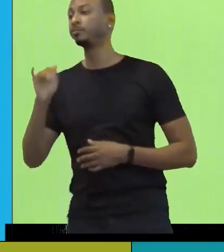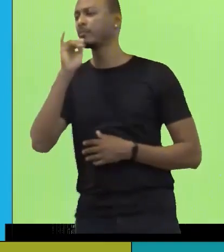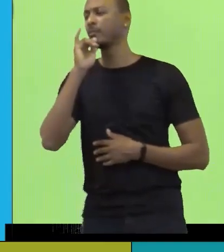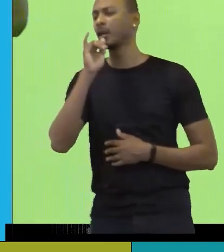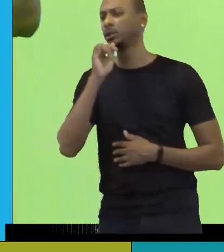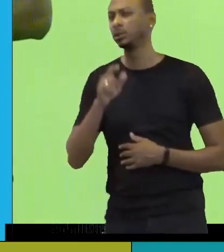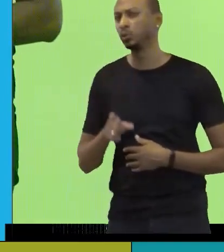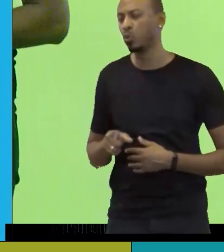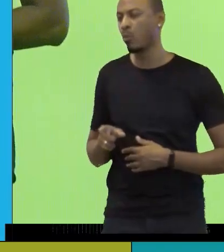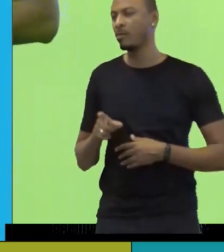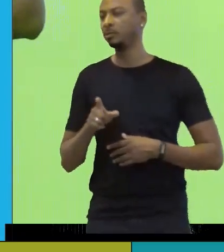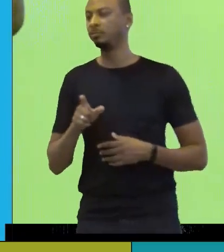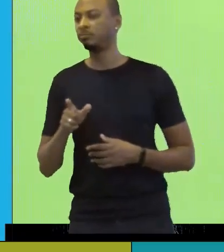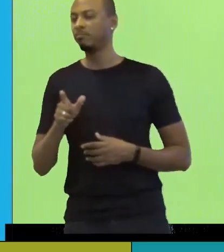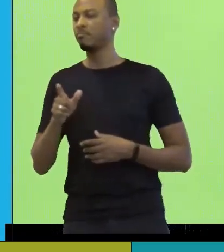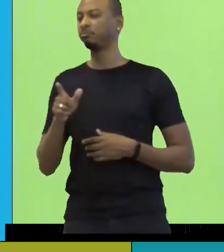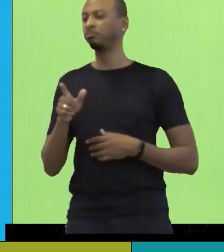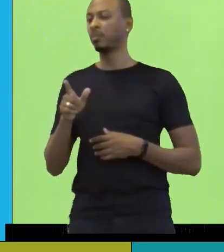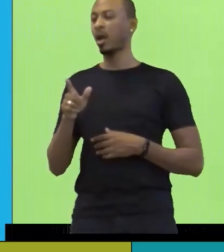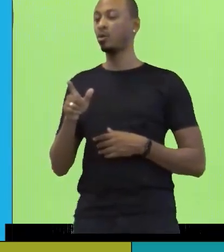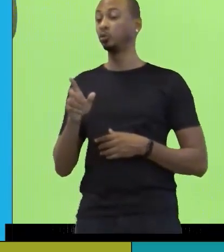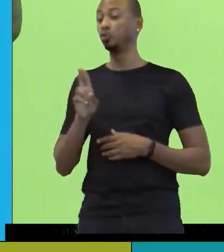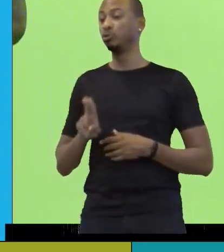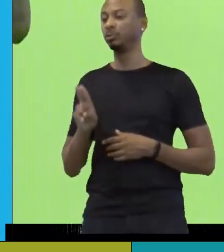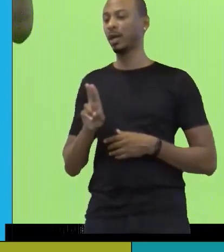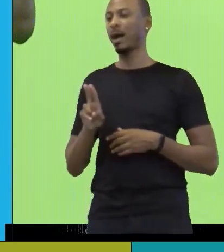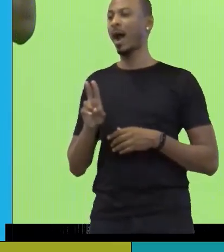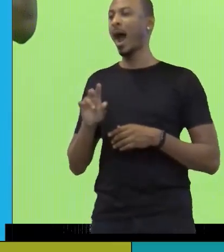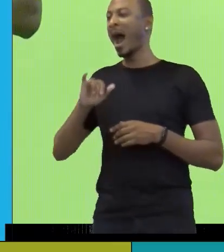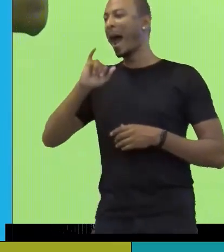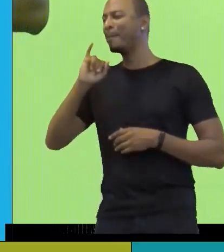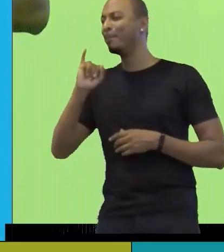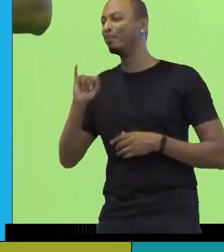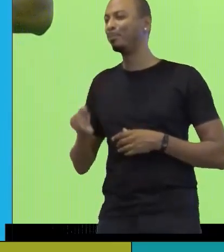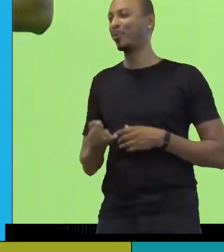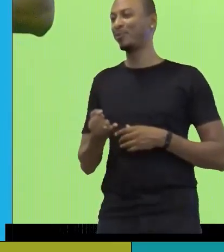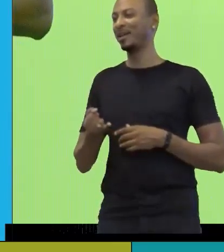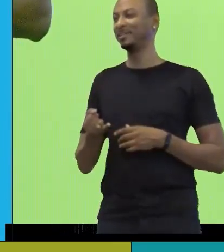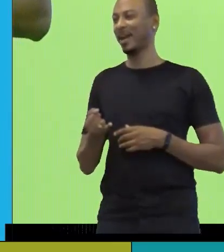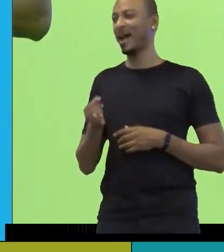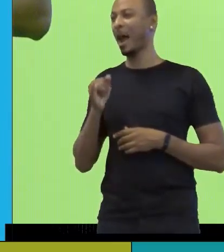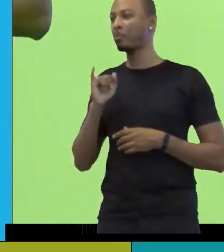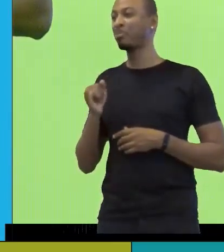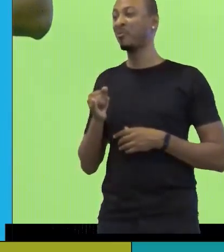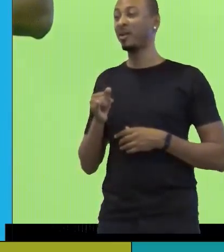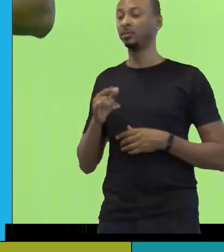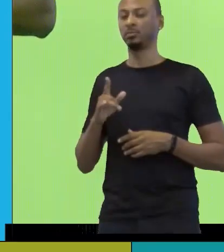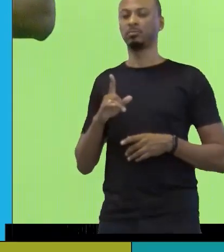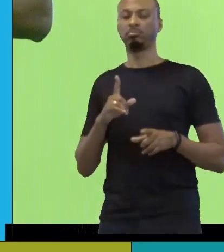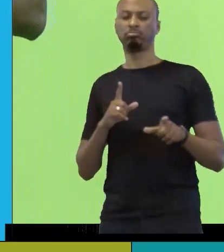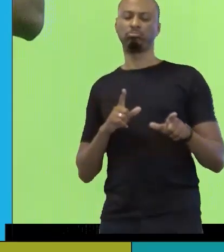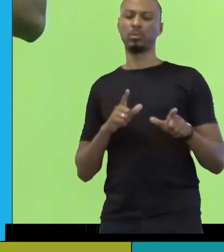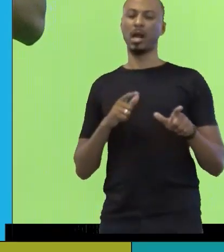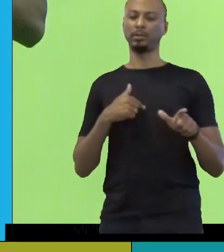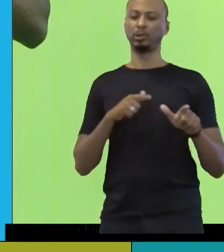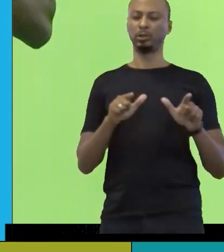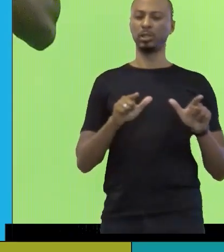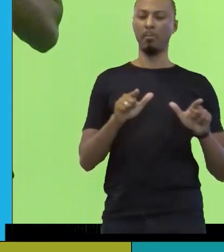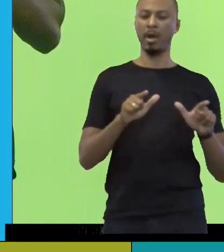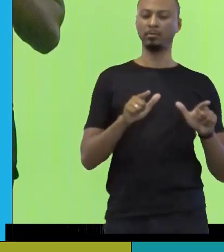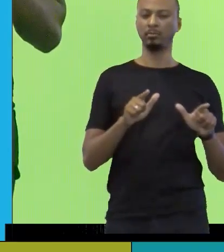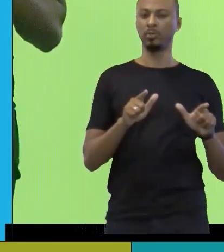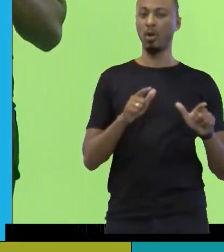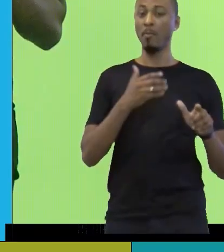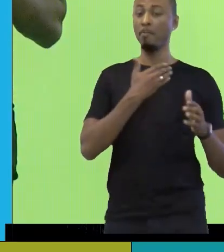poder manifestar aquilo que você é na vida privada. A vida pública e a vida privada são duas